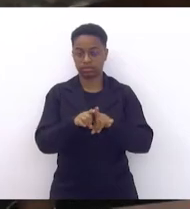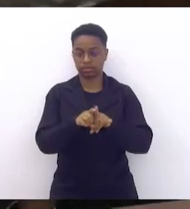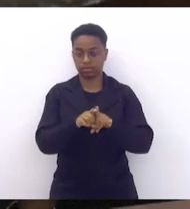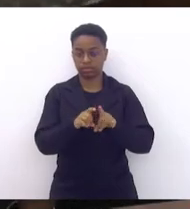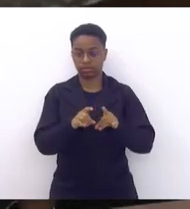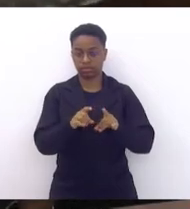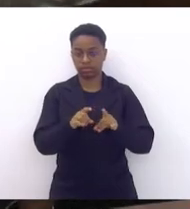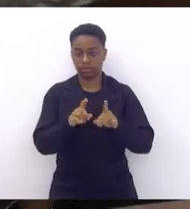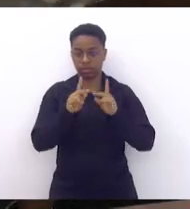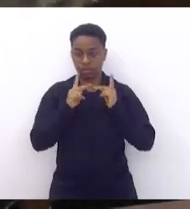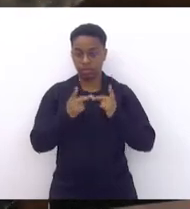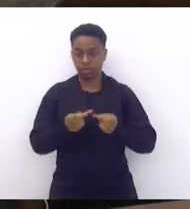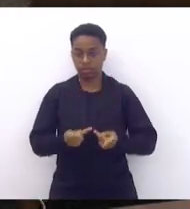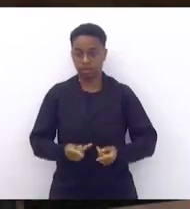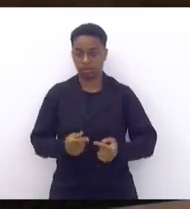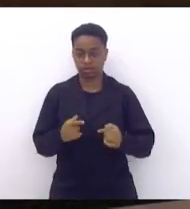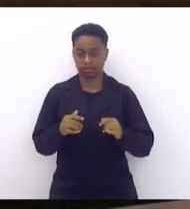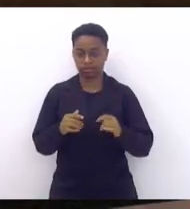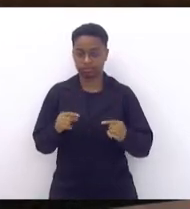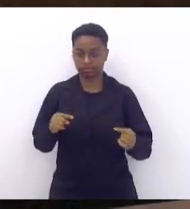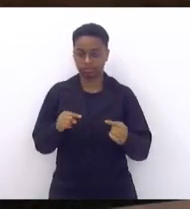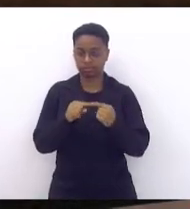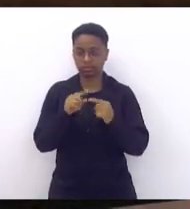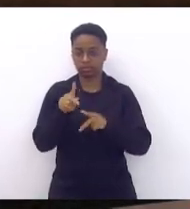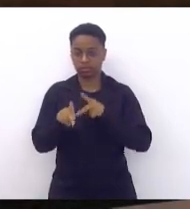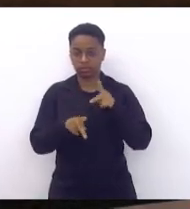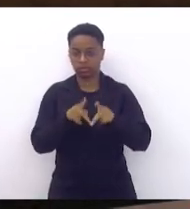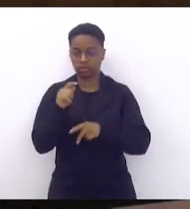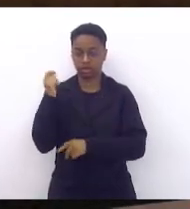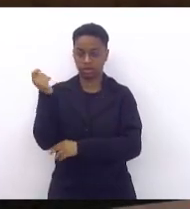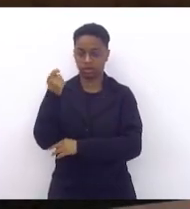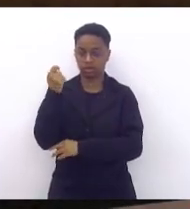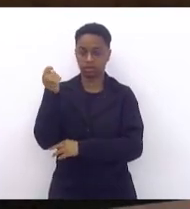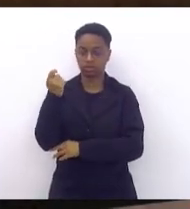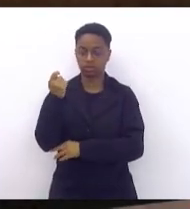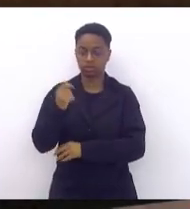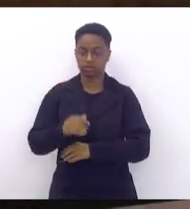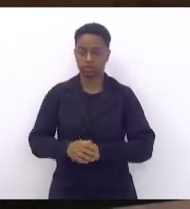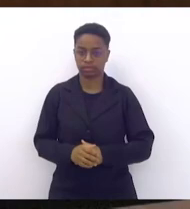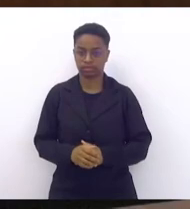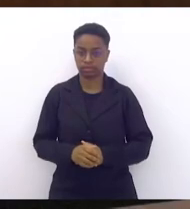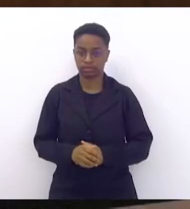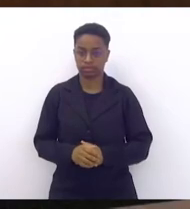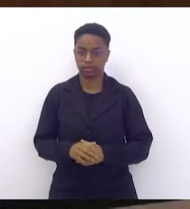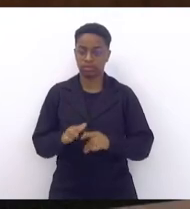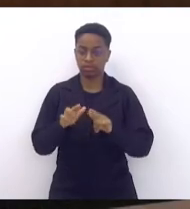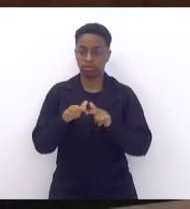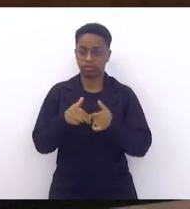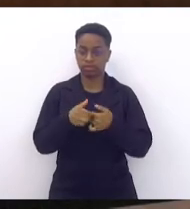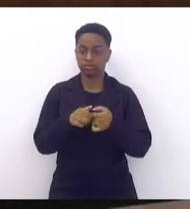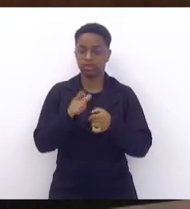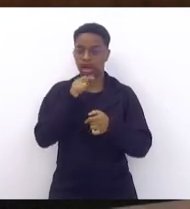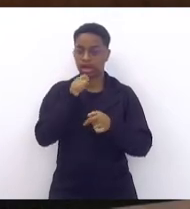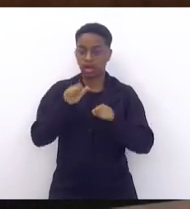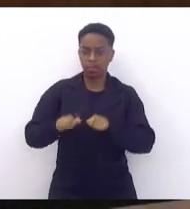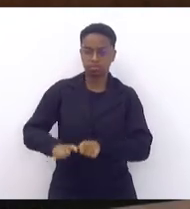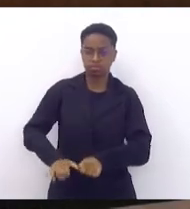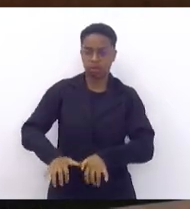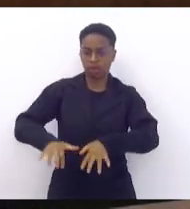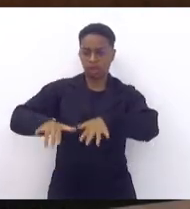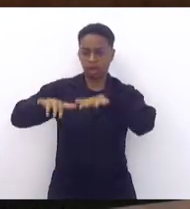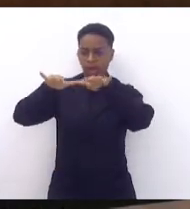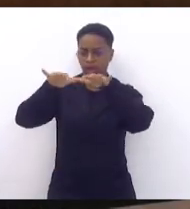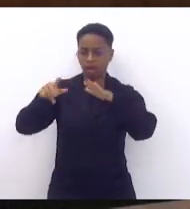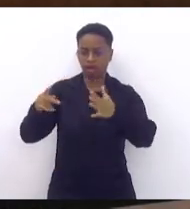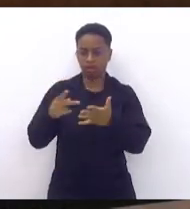humanidade ao povo do Rio Grande do Sul pela tragédia que